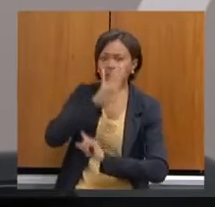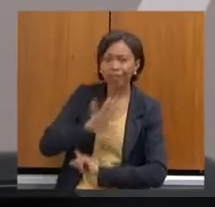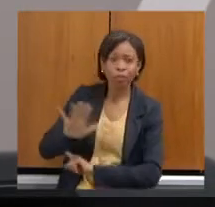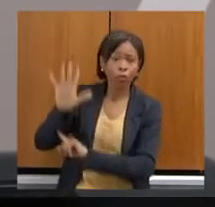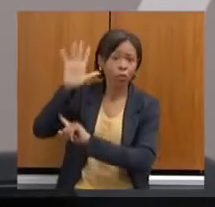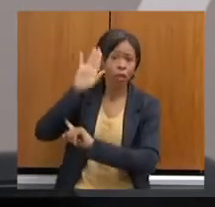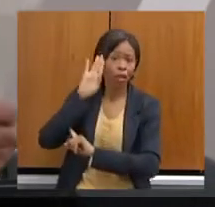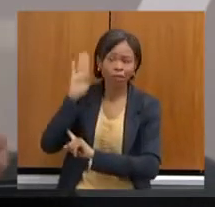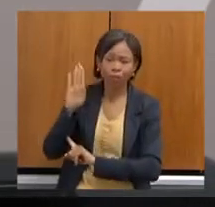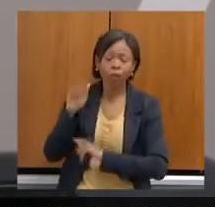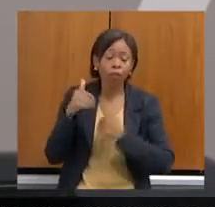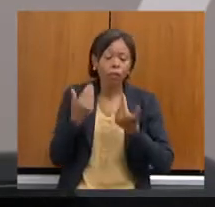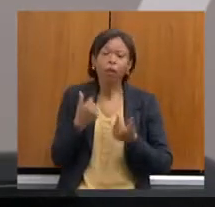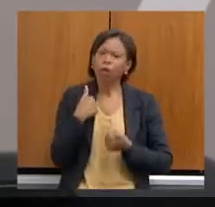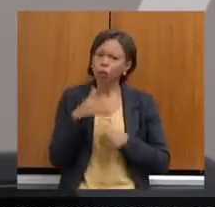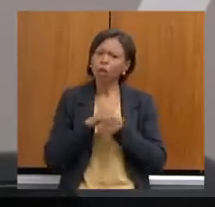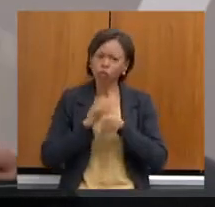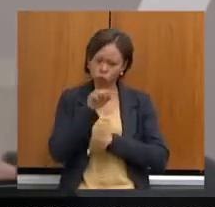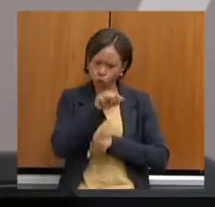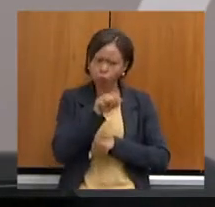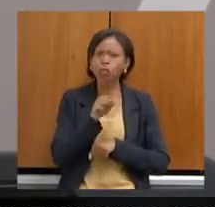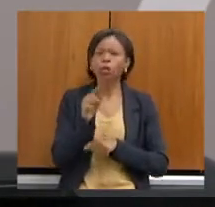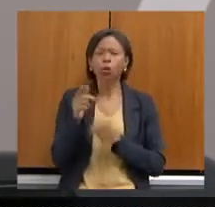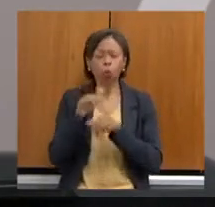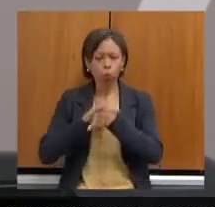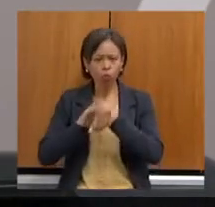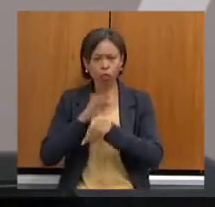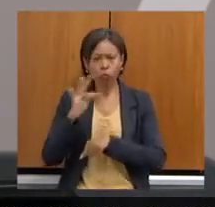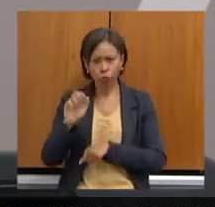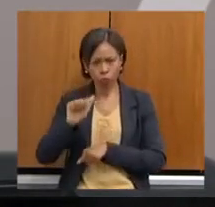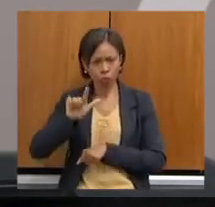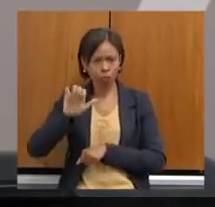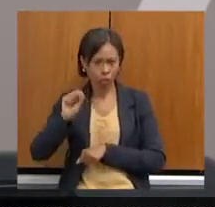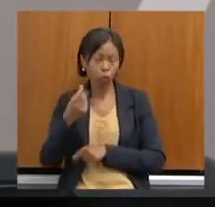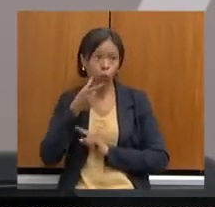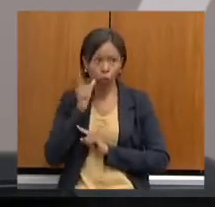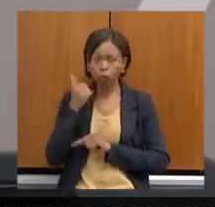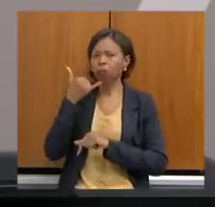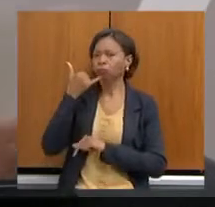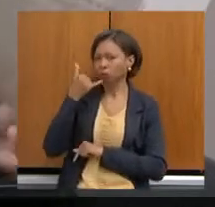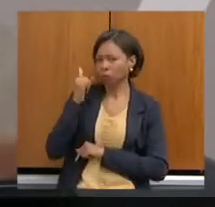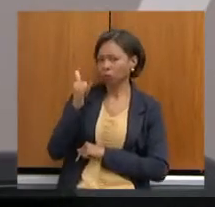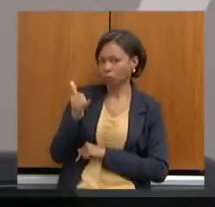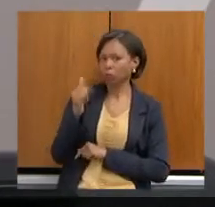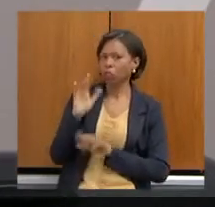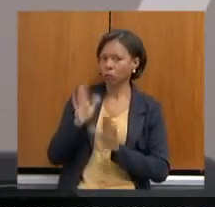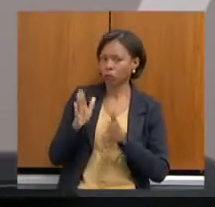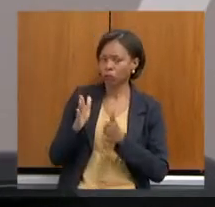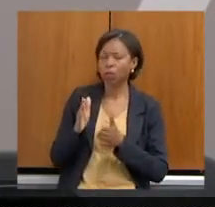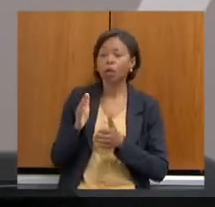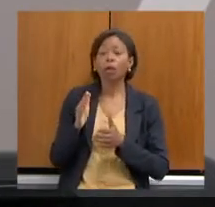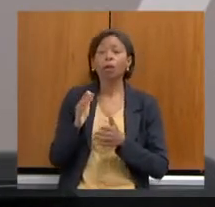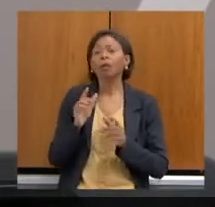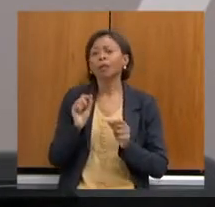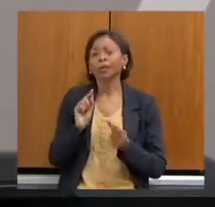a senhora conversasse com o thallysson liguei para ele ontem que Gentilmente me atendeu para que essa